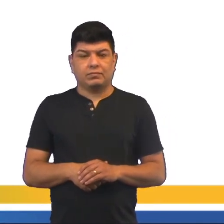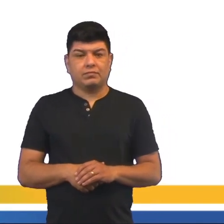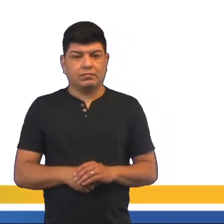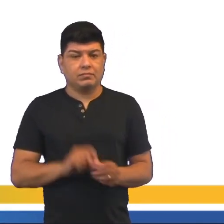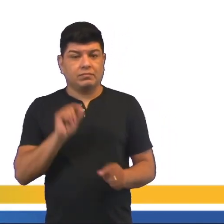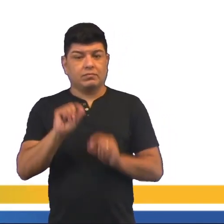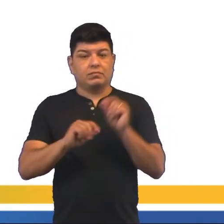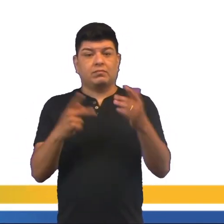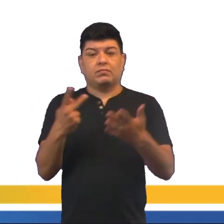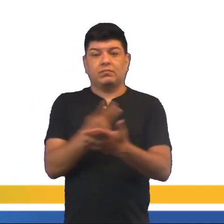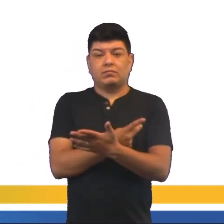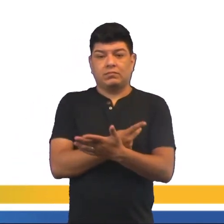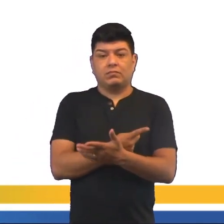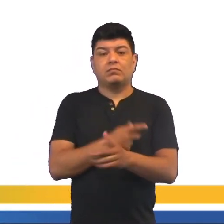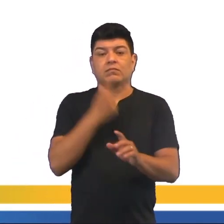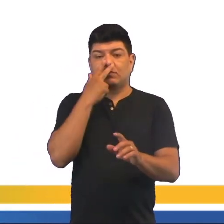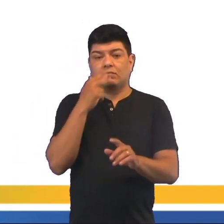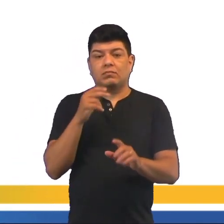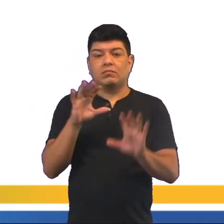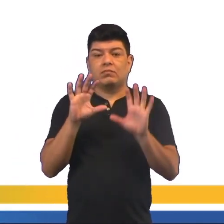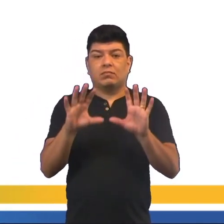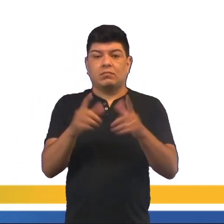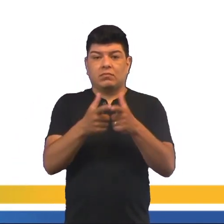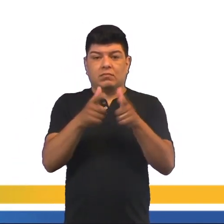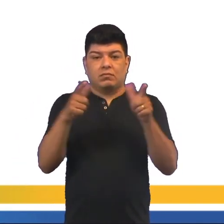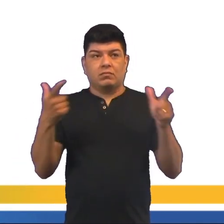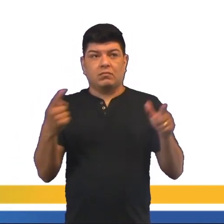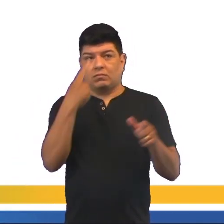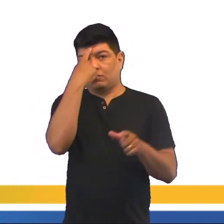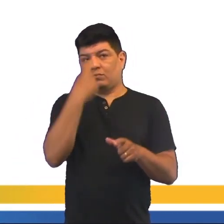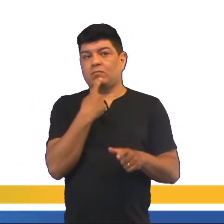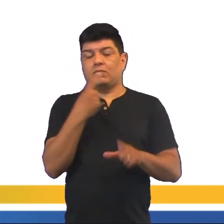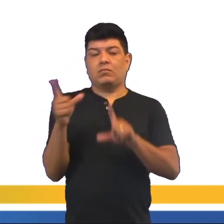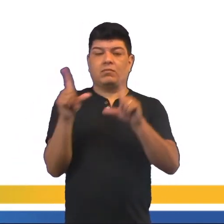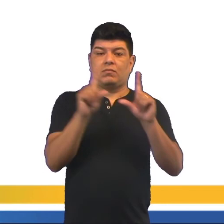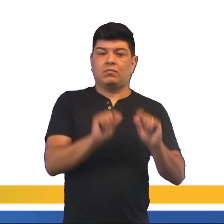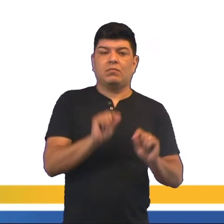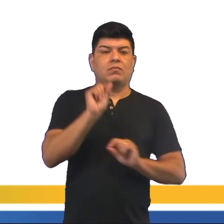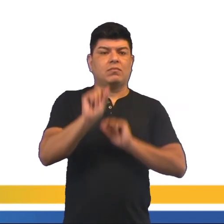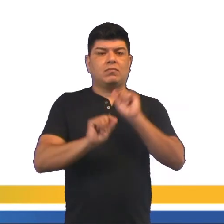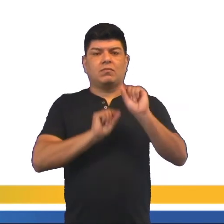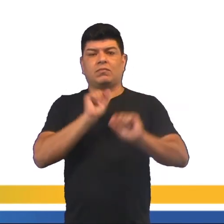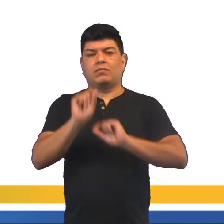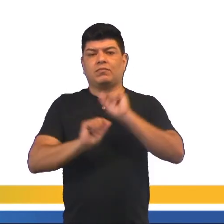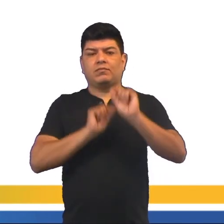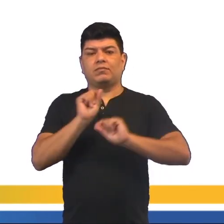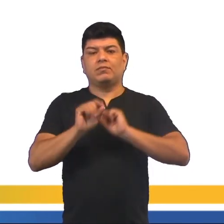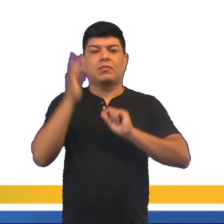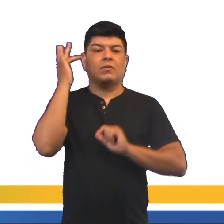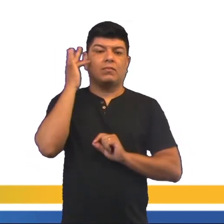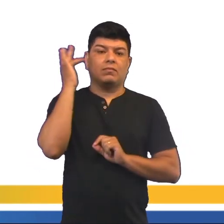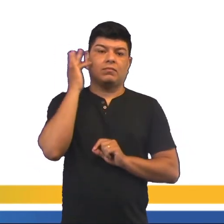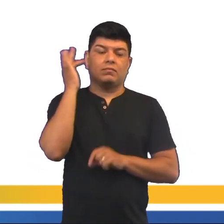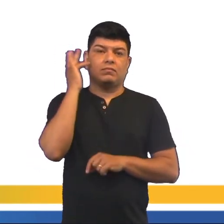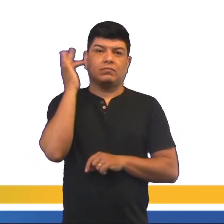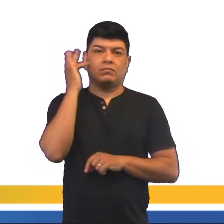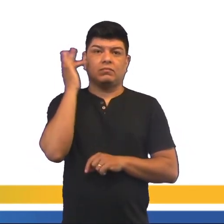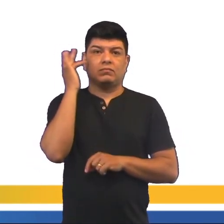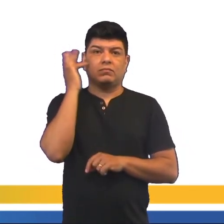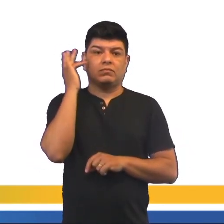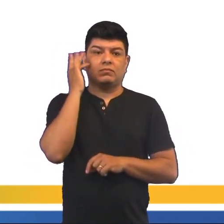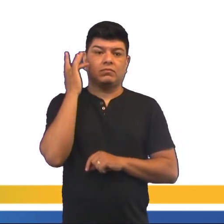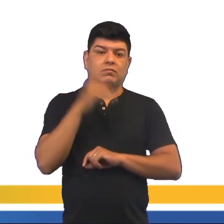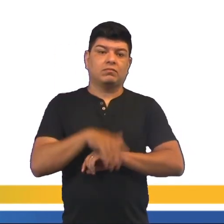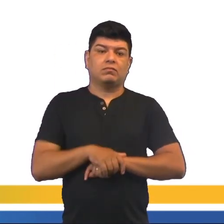O que ocorre com a área da figura quando ampliada ou reduzida? O que vai acontecer? O que vocês acham que acontece?